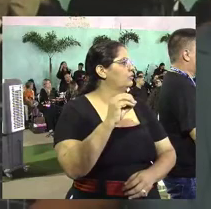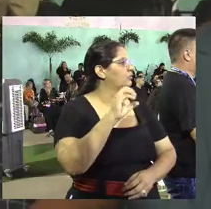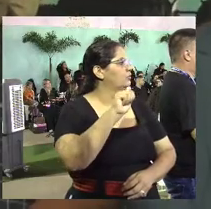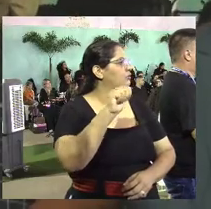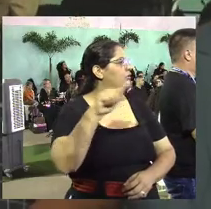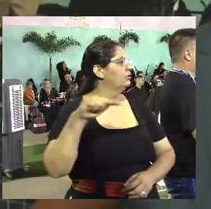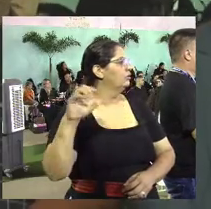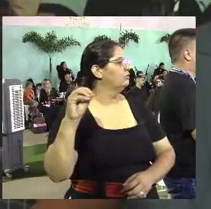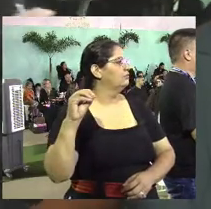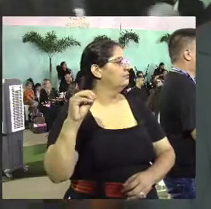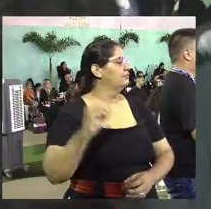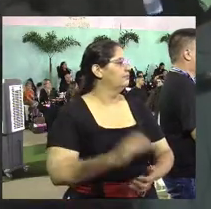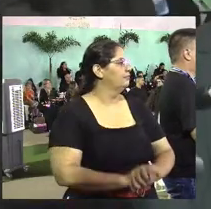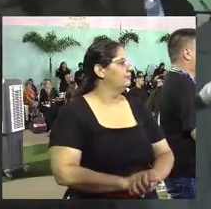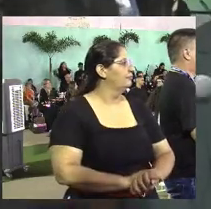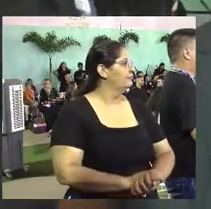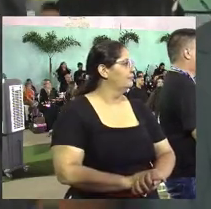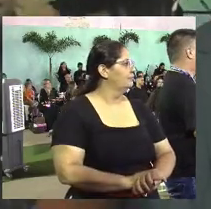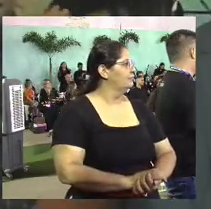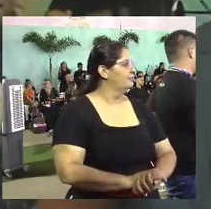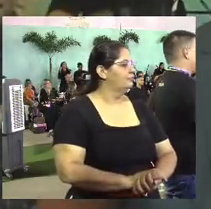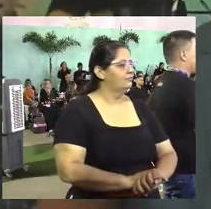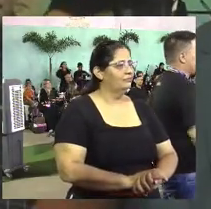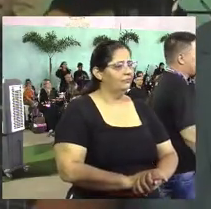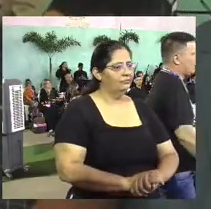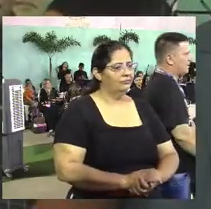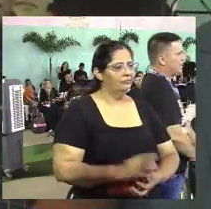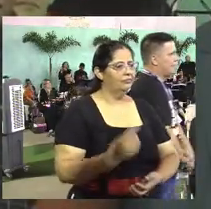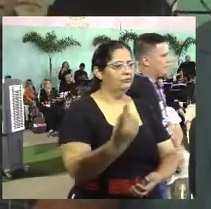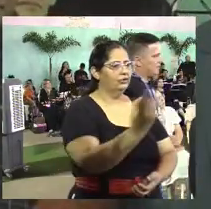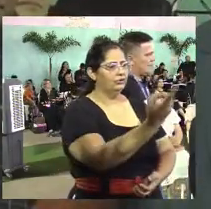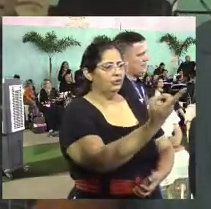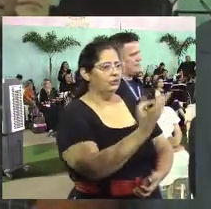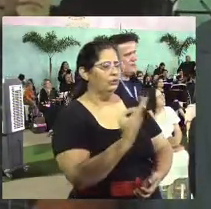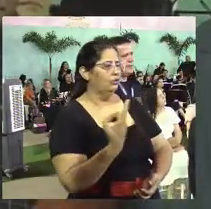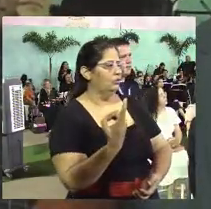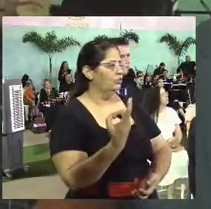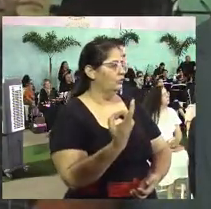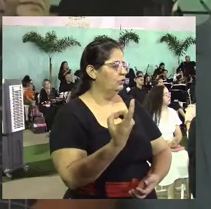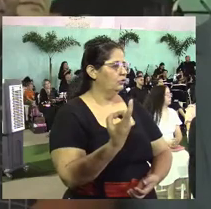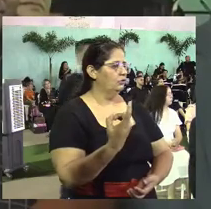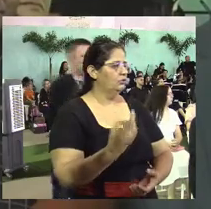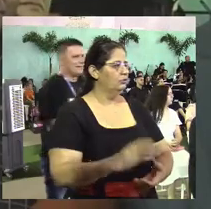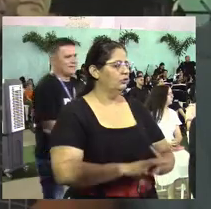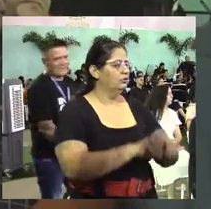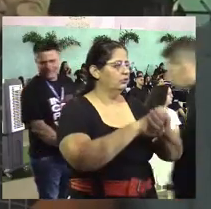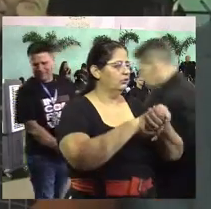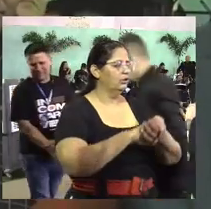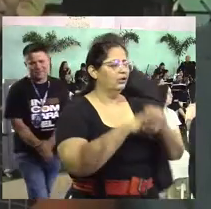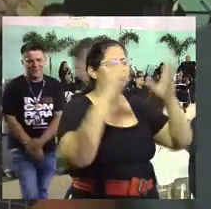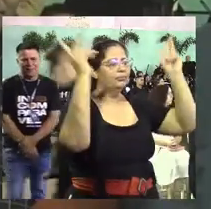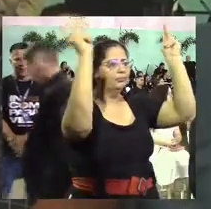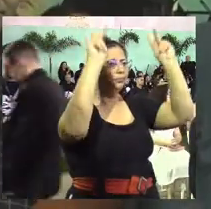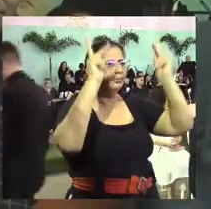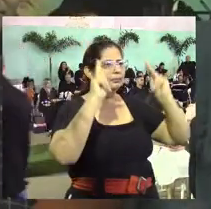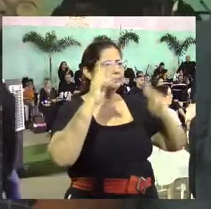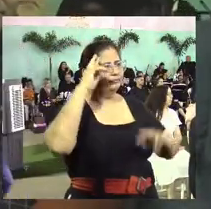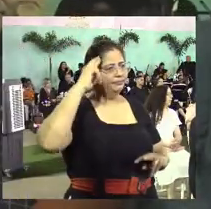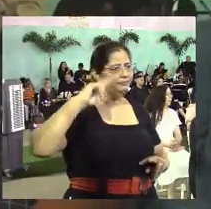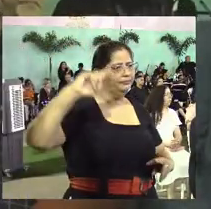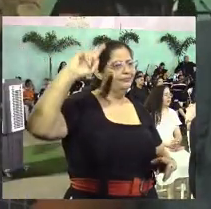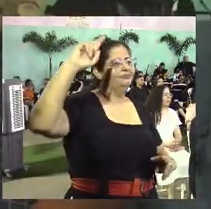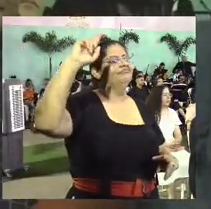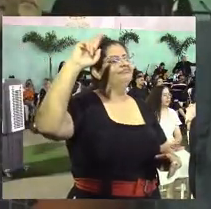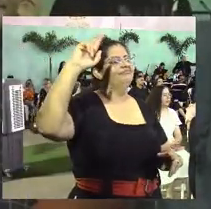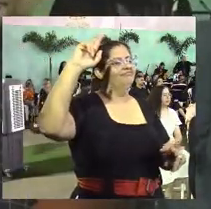liberdade meus irmãos amados eu quero salvar a todos com a paz do Senhor